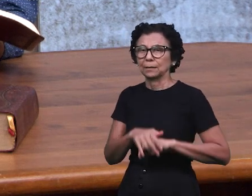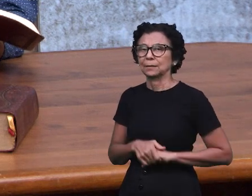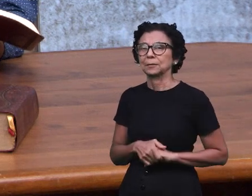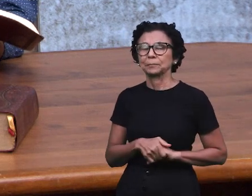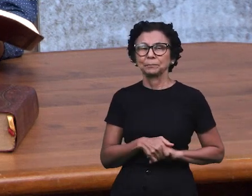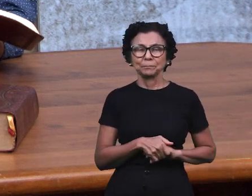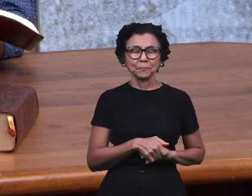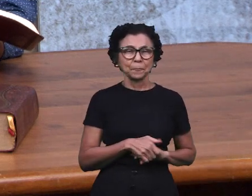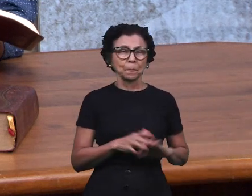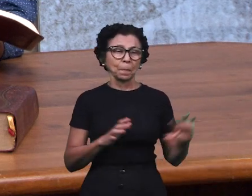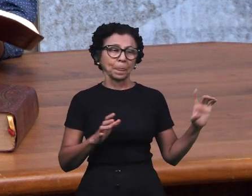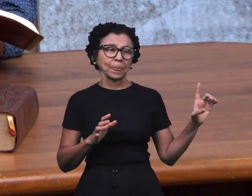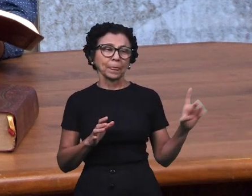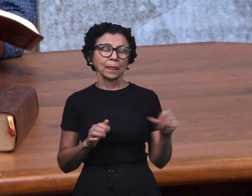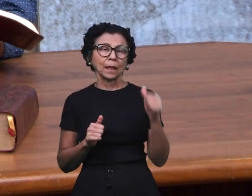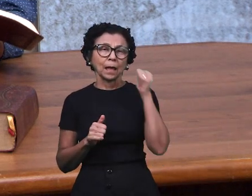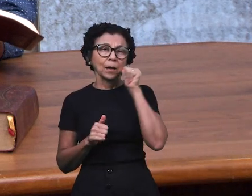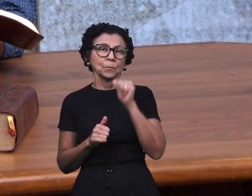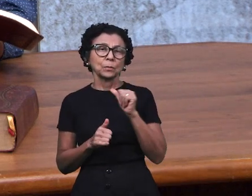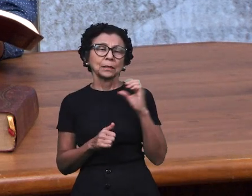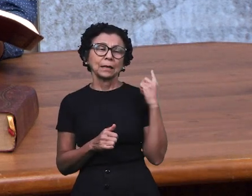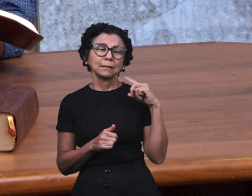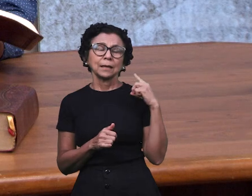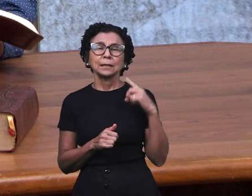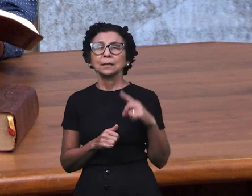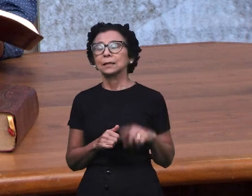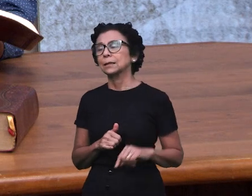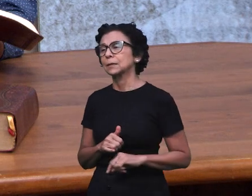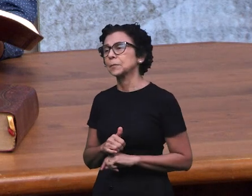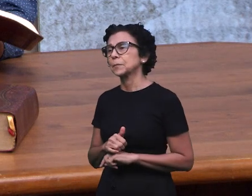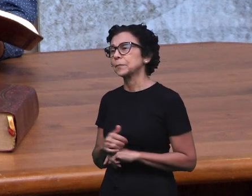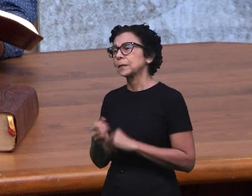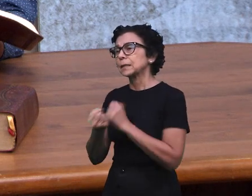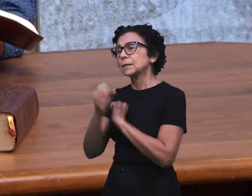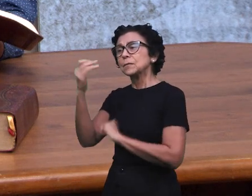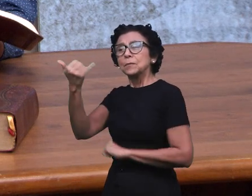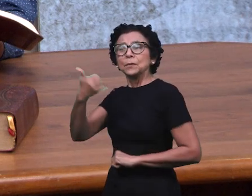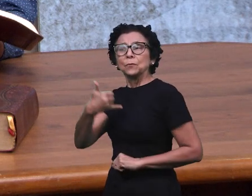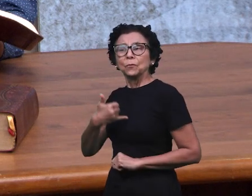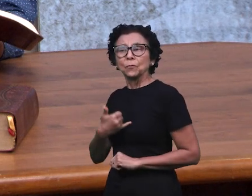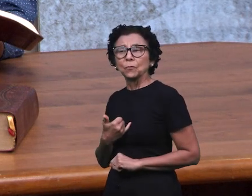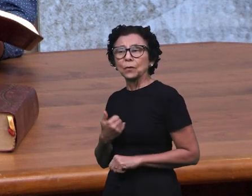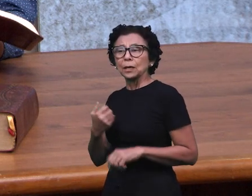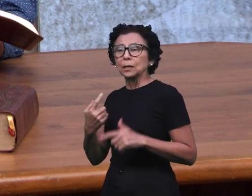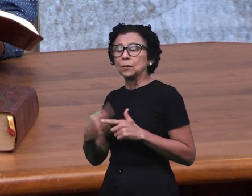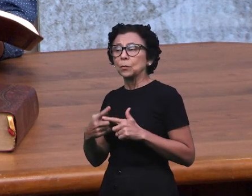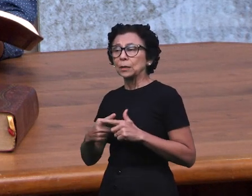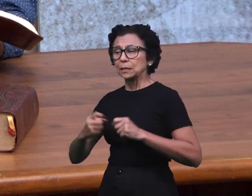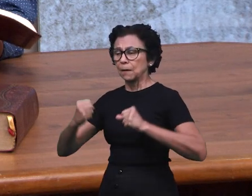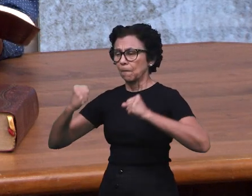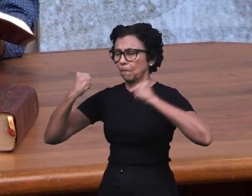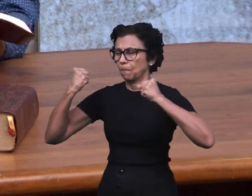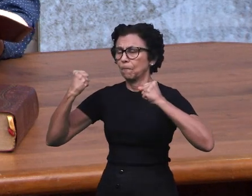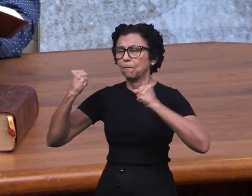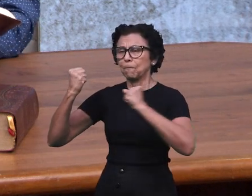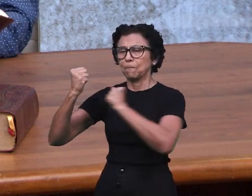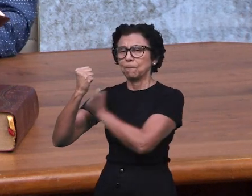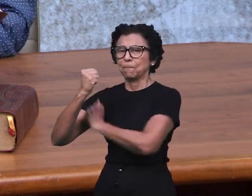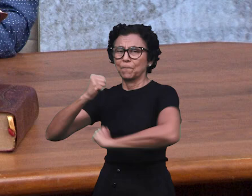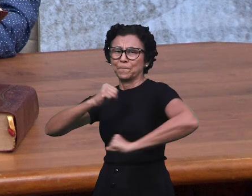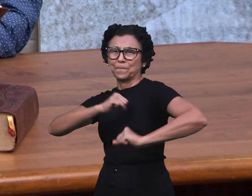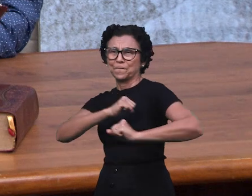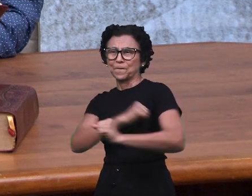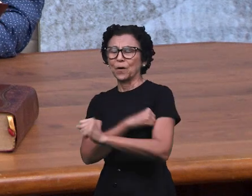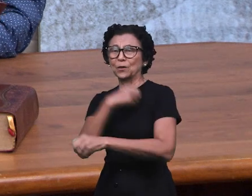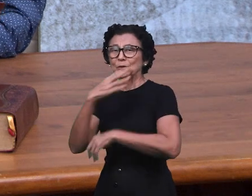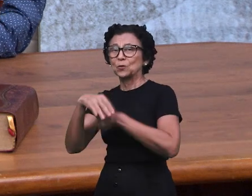declara-me, peço-te, em que consiste a tua grande força e com que poderia ser amarrado para te